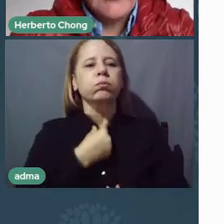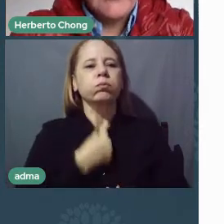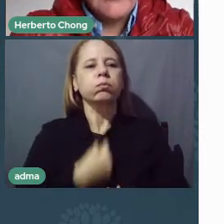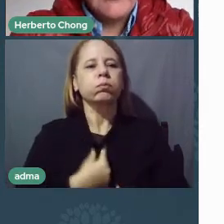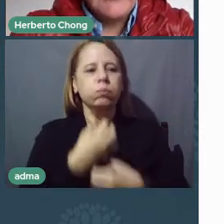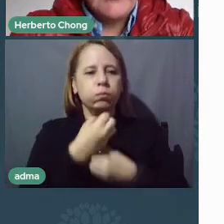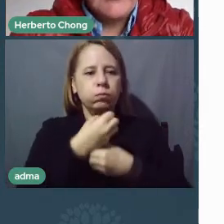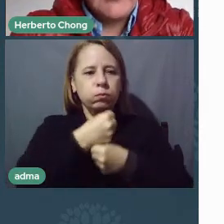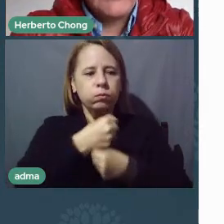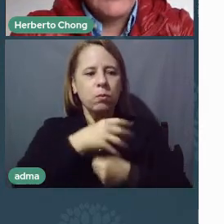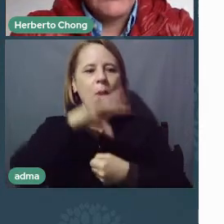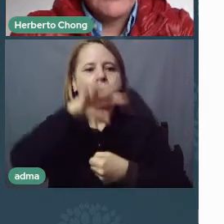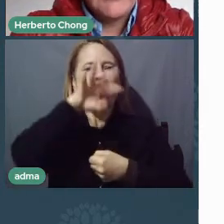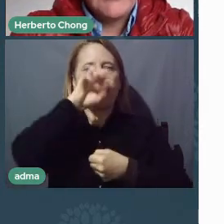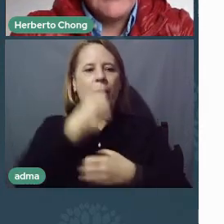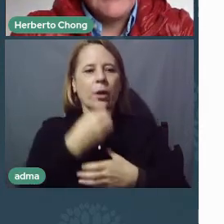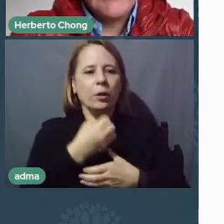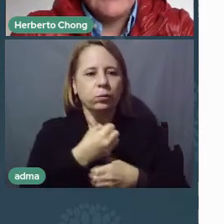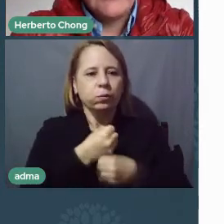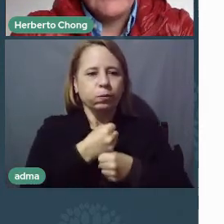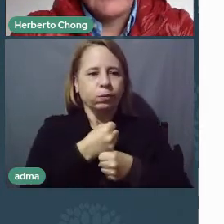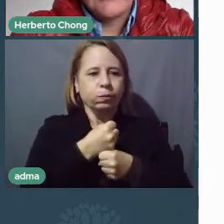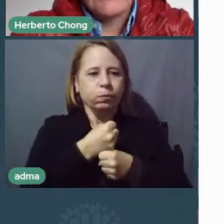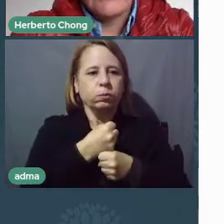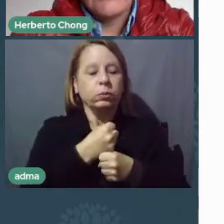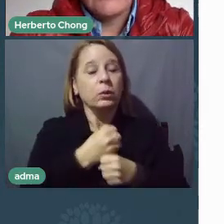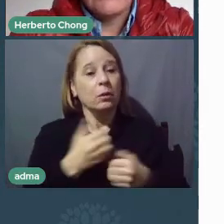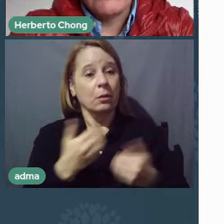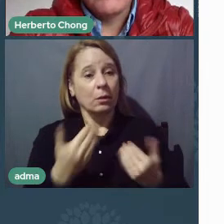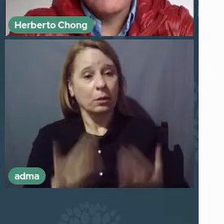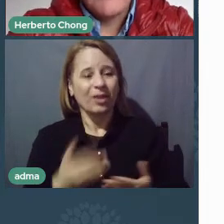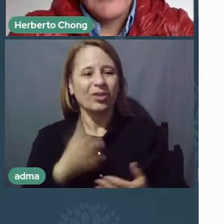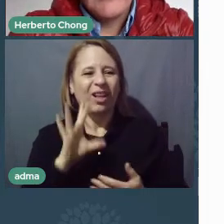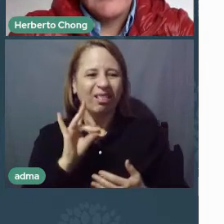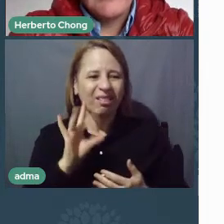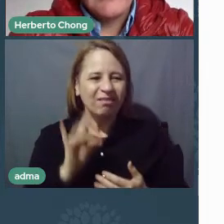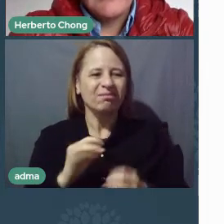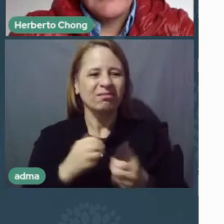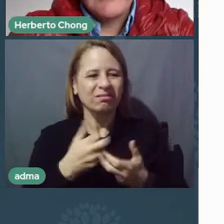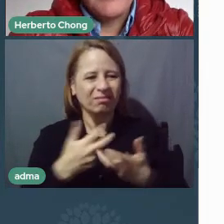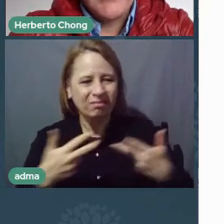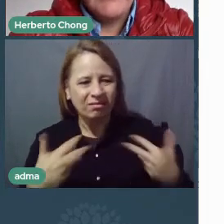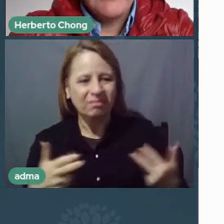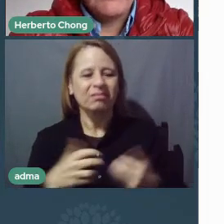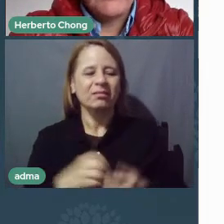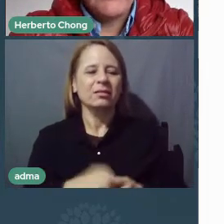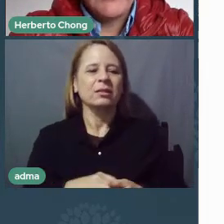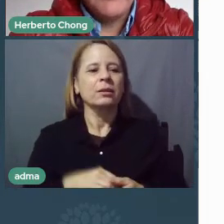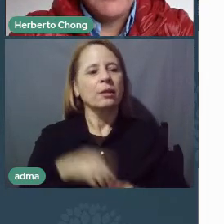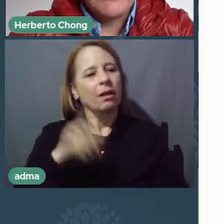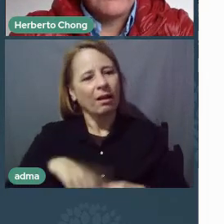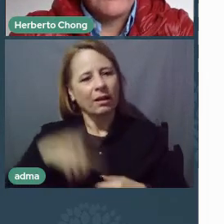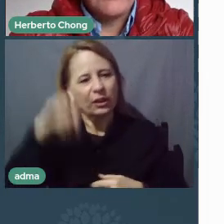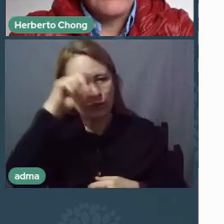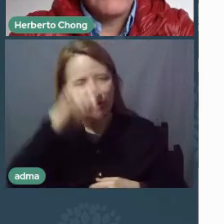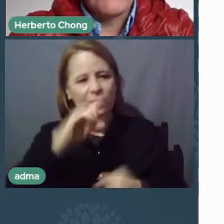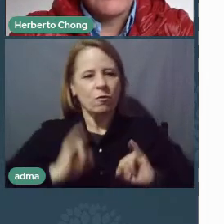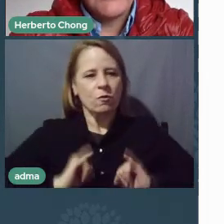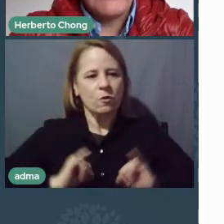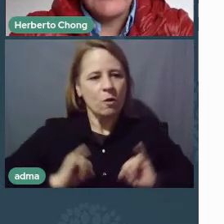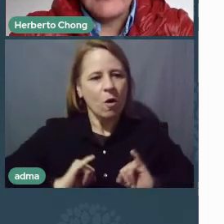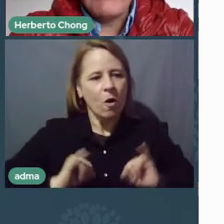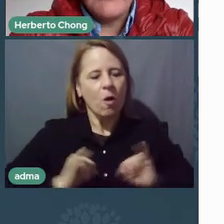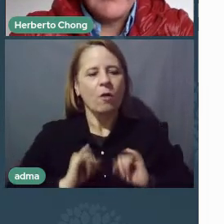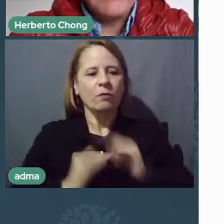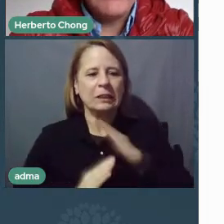ventilatório, e ao se contrair e encher de secreções, esse tubo ele vai sofrer limitações desse